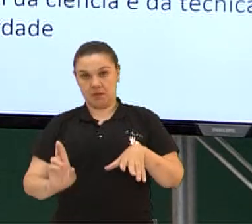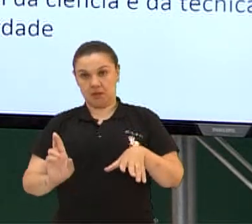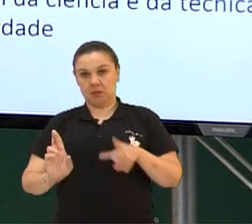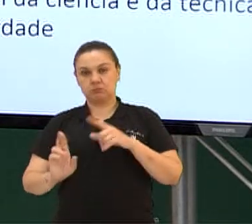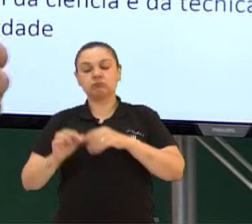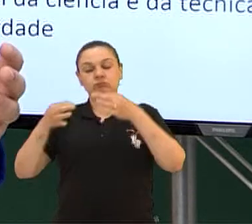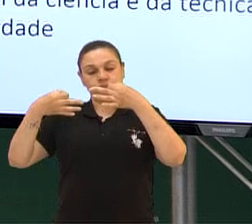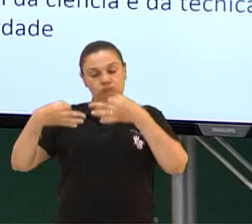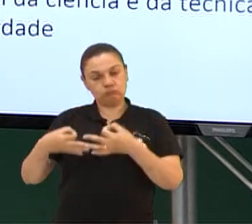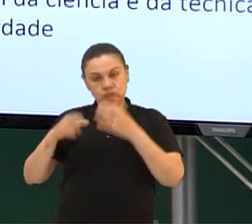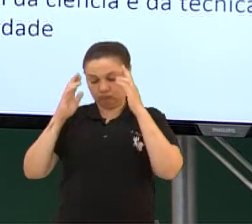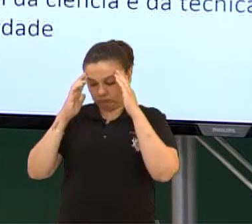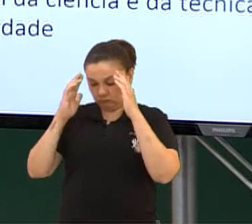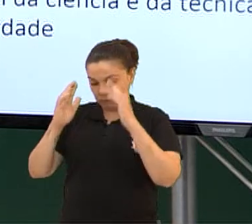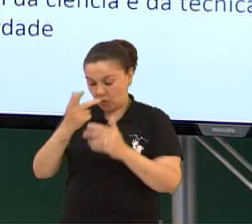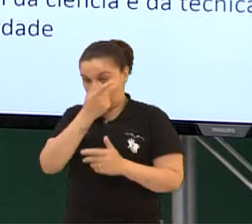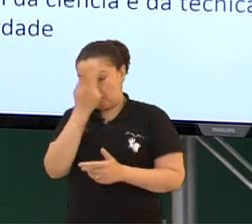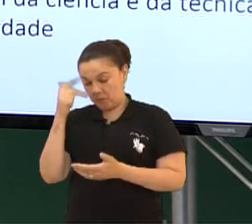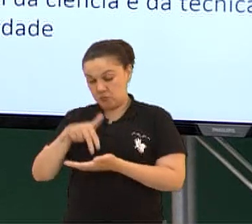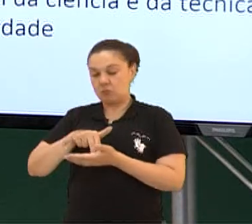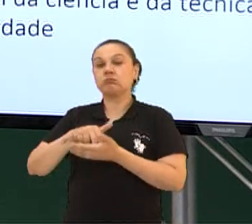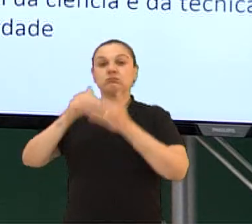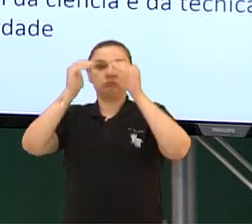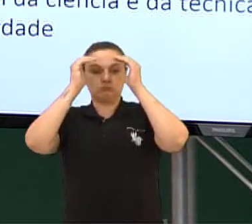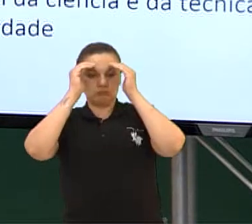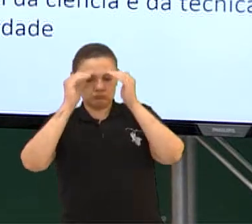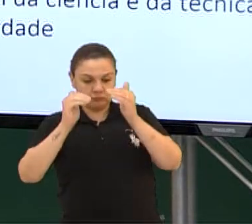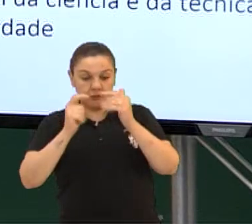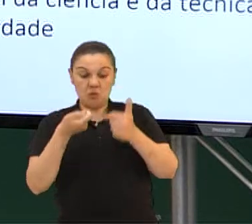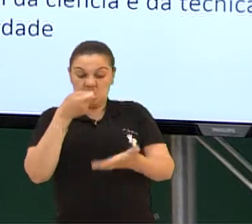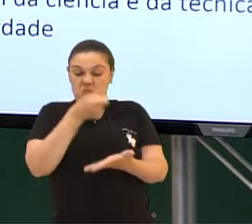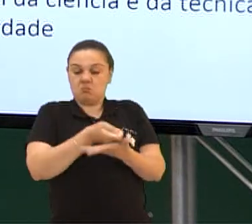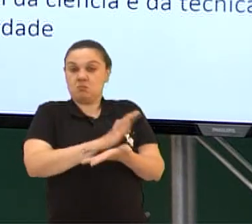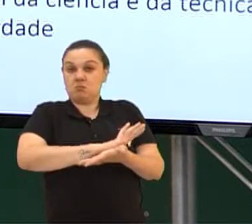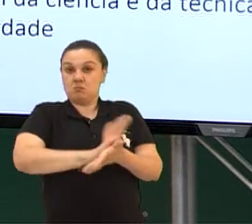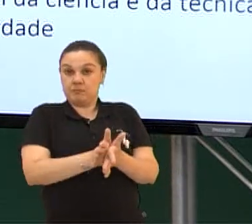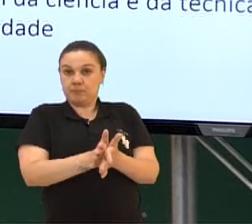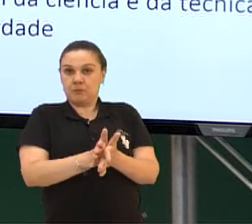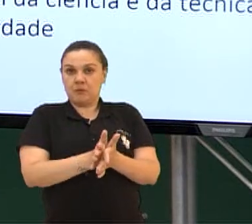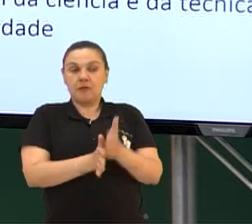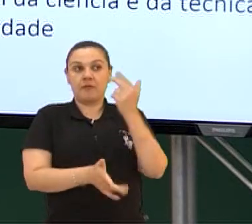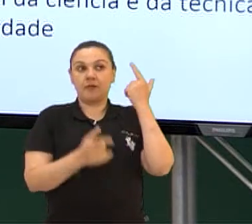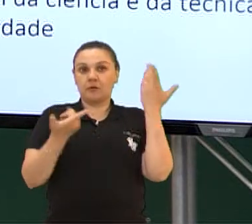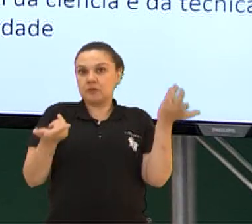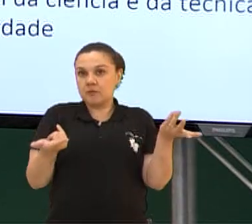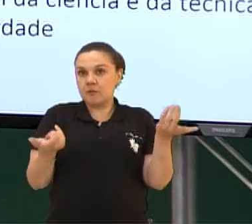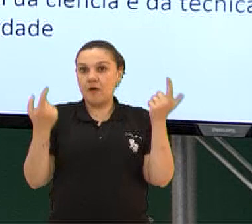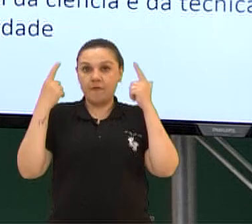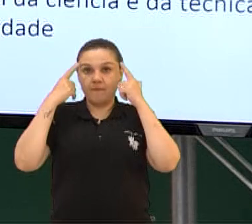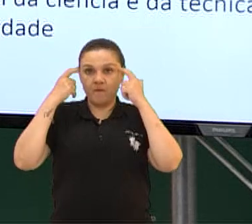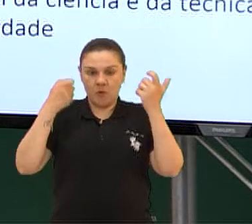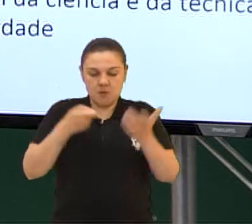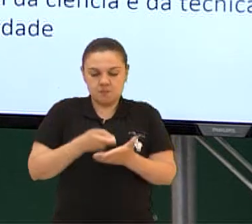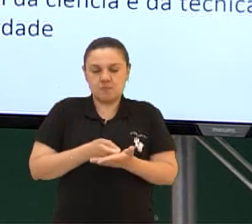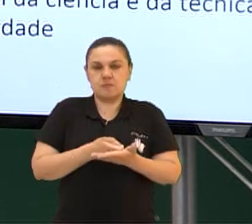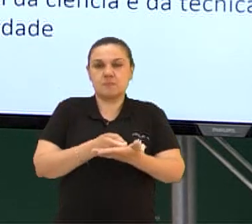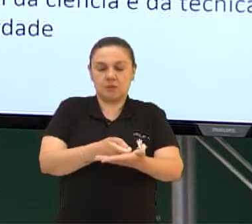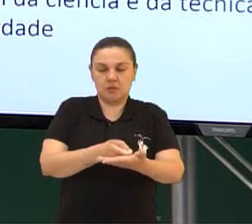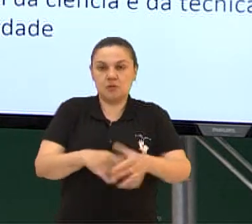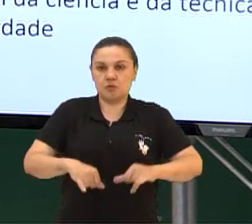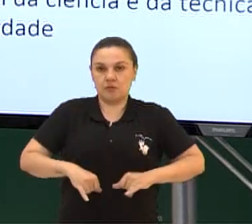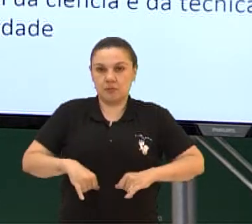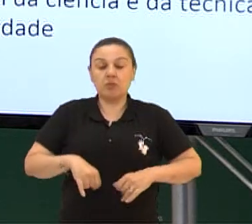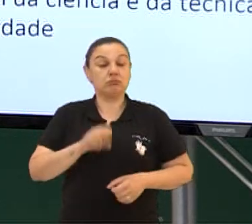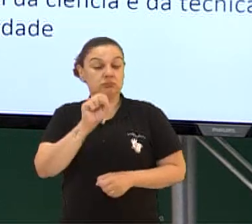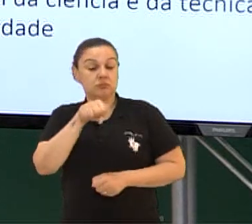tenha autoridade perante as pessoas que o cercam, sem ser autoritário, sem usar técnicas de pressão, técnicas de tortura?